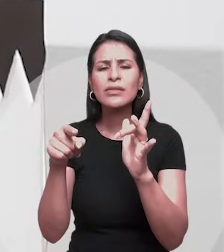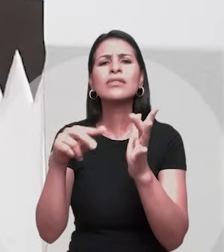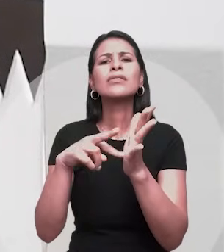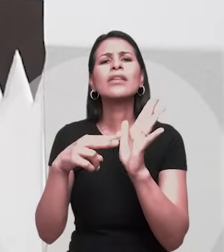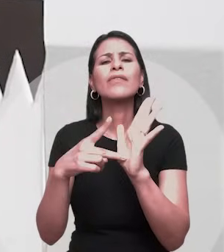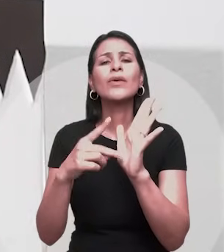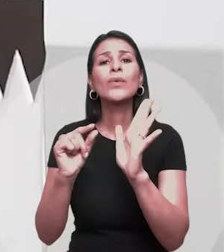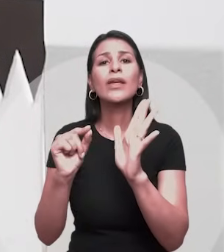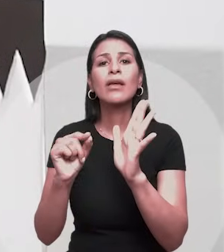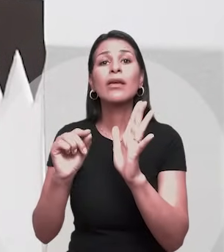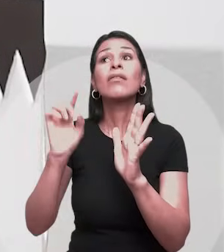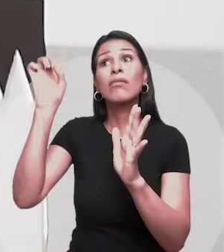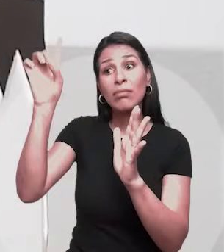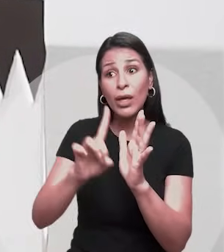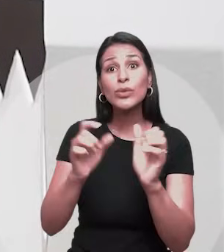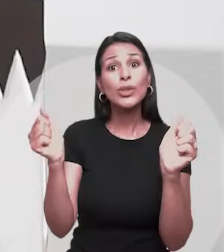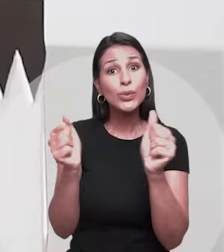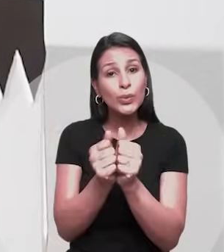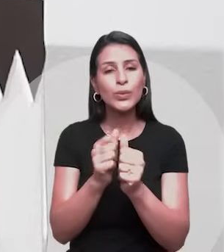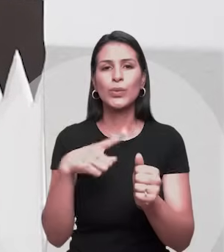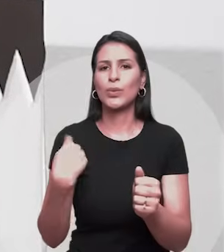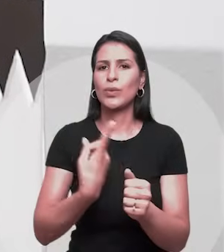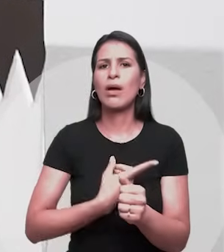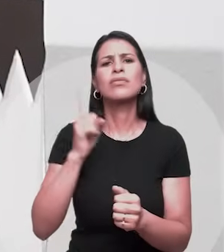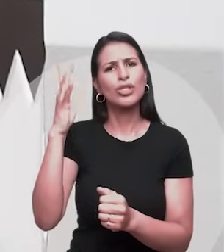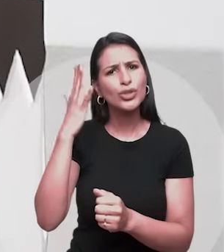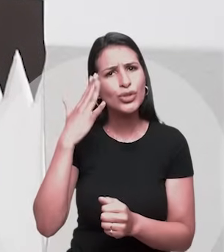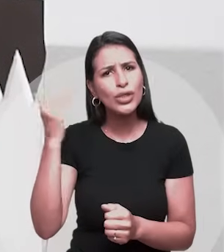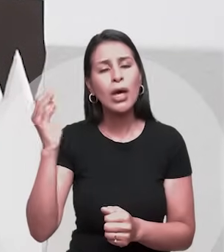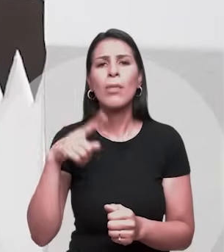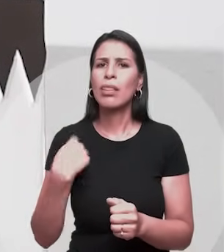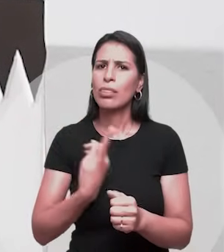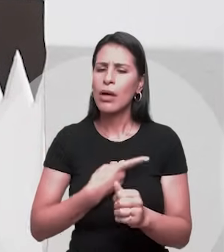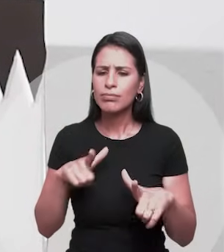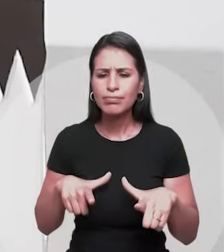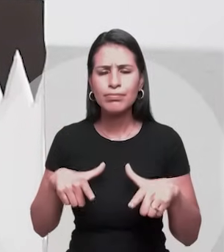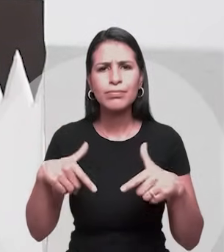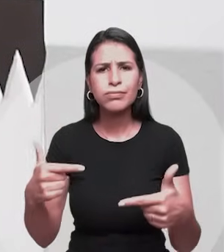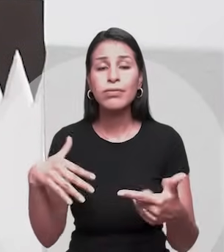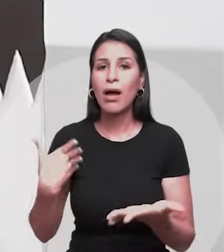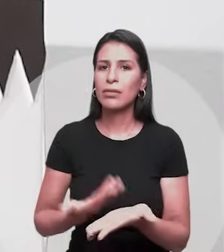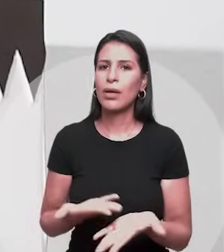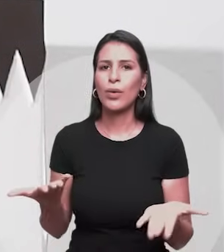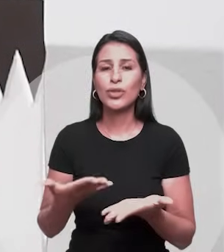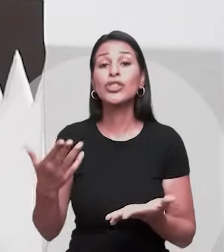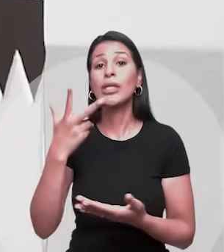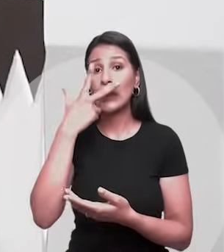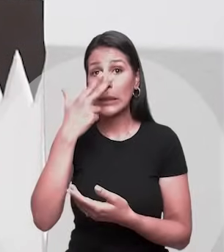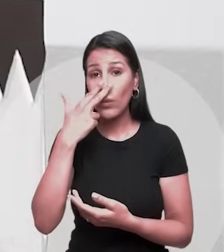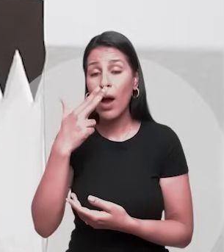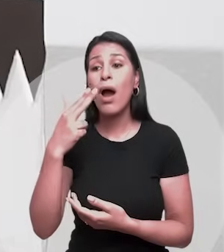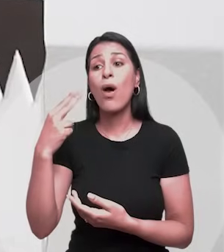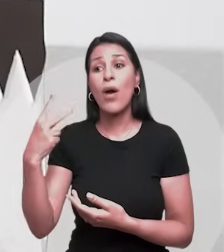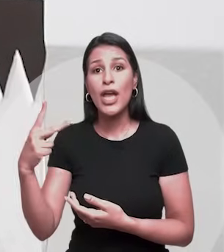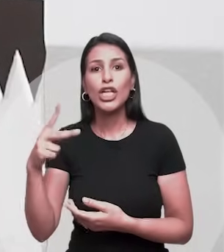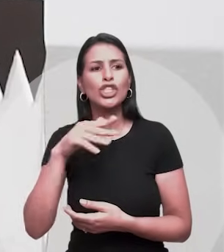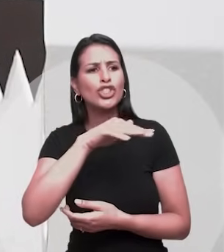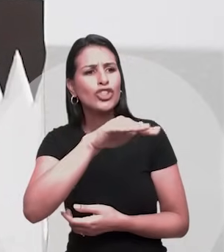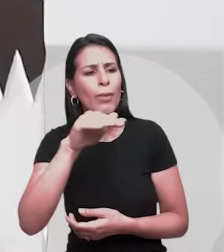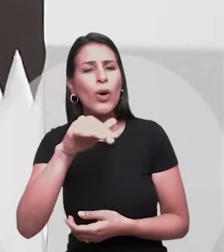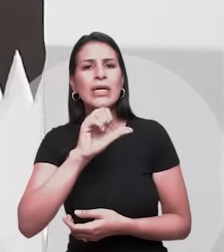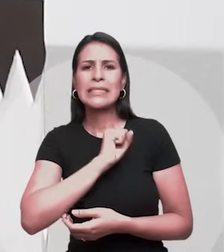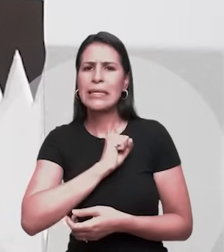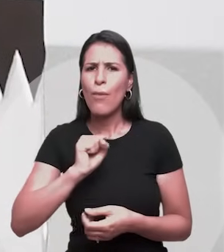chama a agir ainda hoje. Assim como Ele chamou Samuel, como chamou seus discípulos e suas